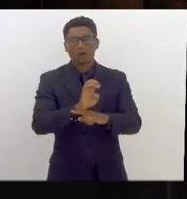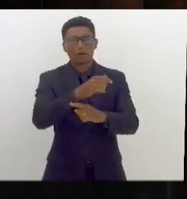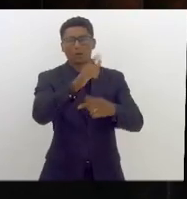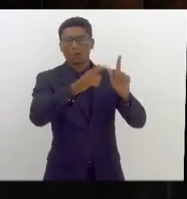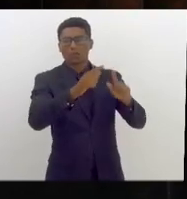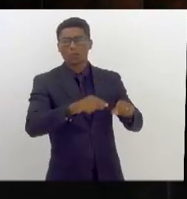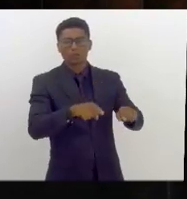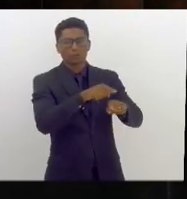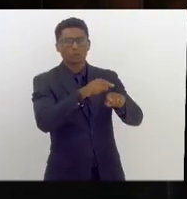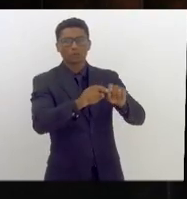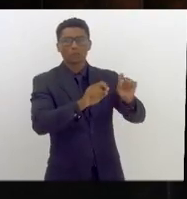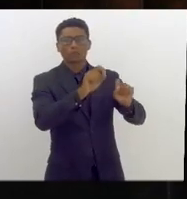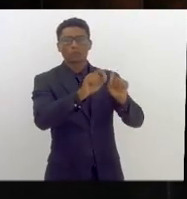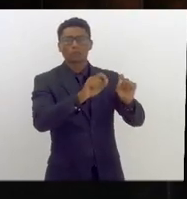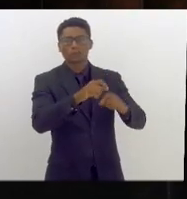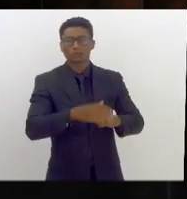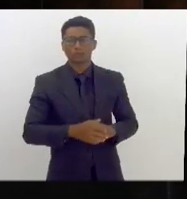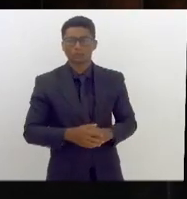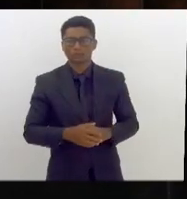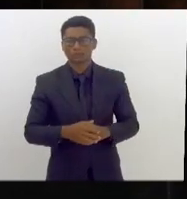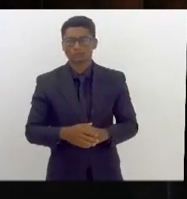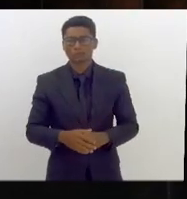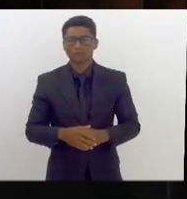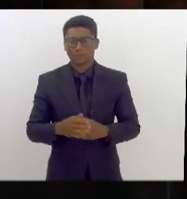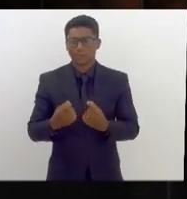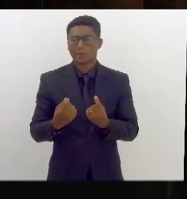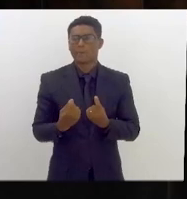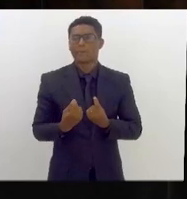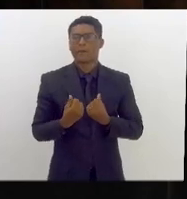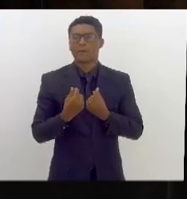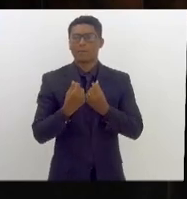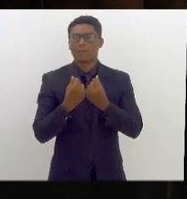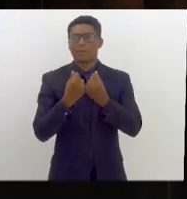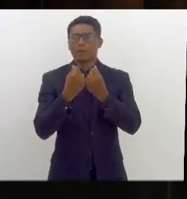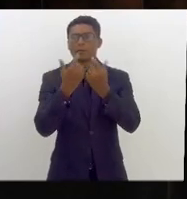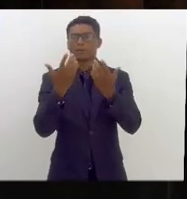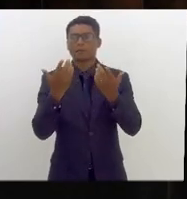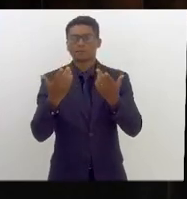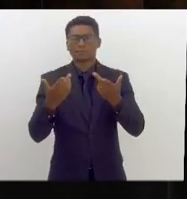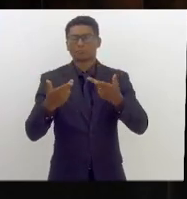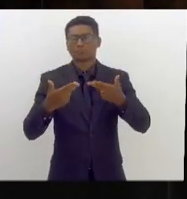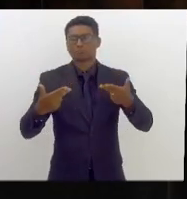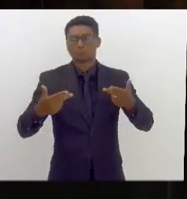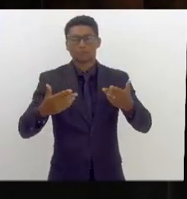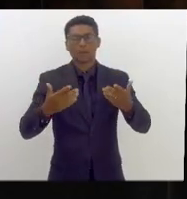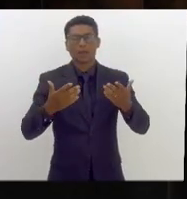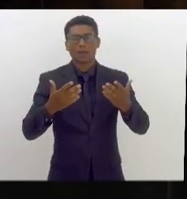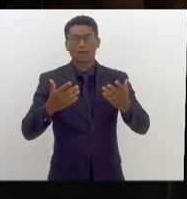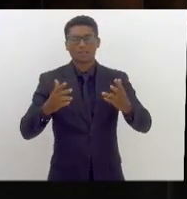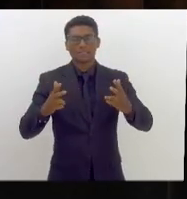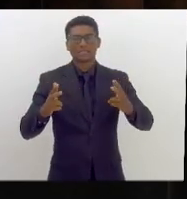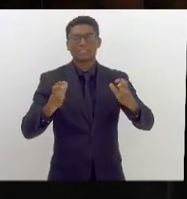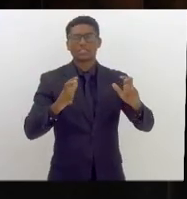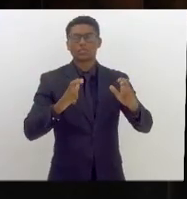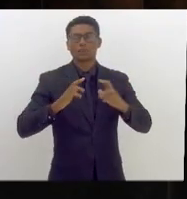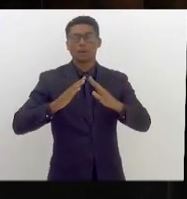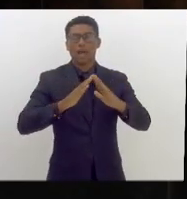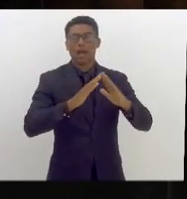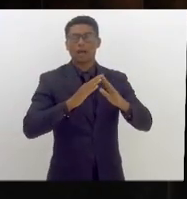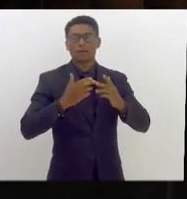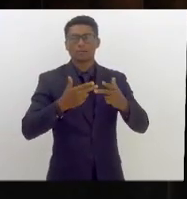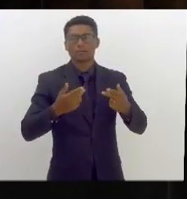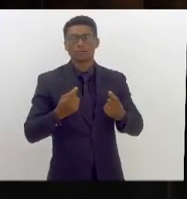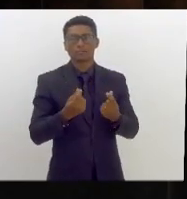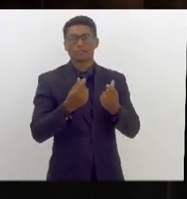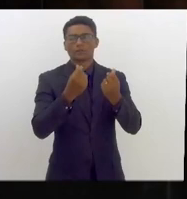mão do monopólio monetário, dos títulos imobiliários, para garantir que existisse